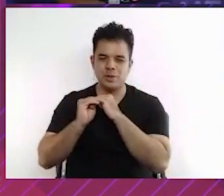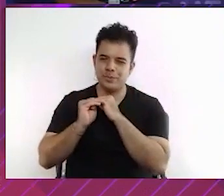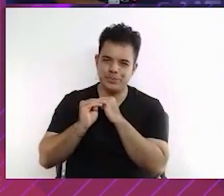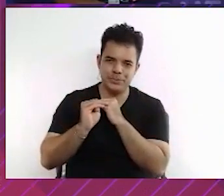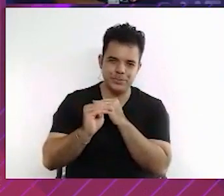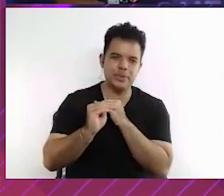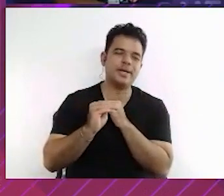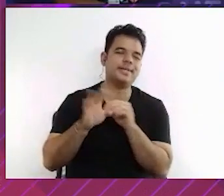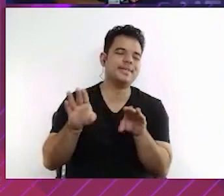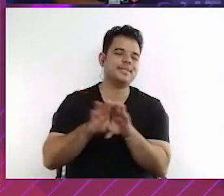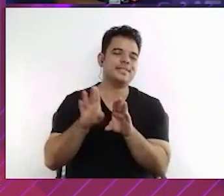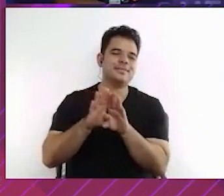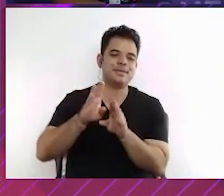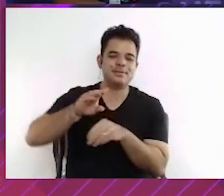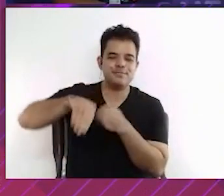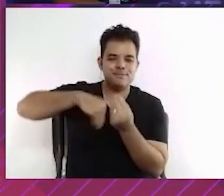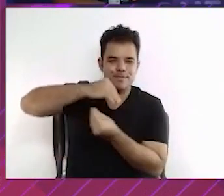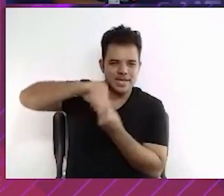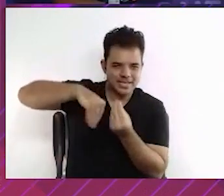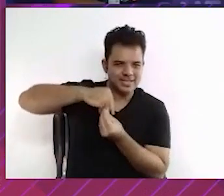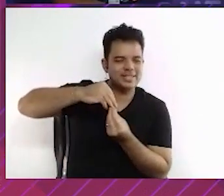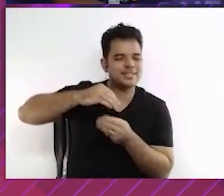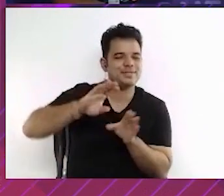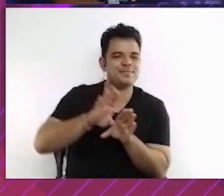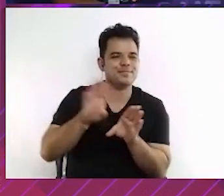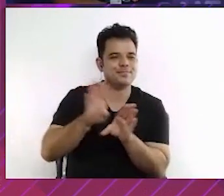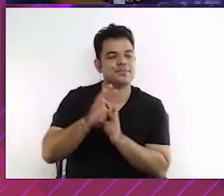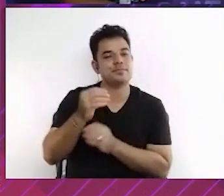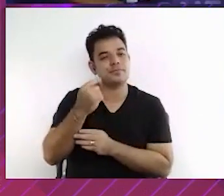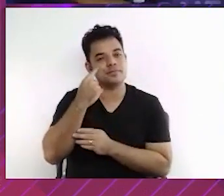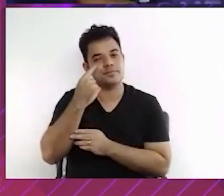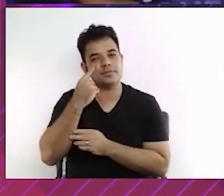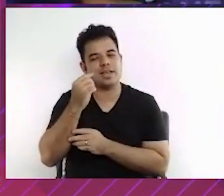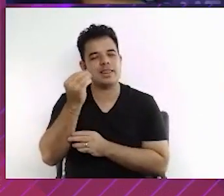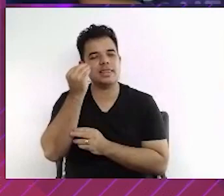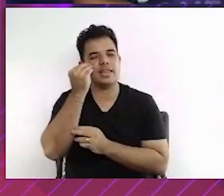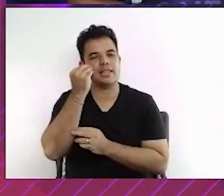mista, tem uma fórmula. A gente vai tentar minimizar